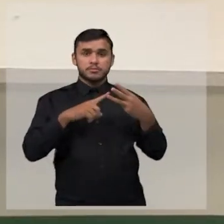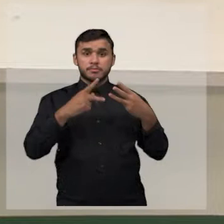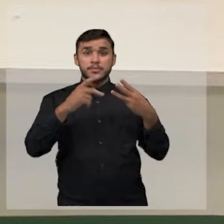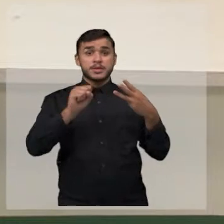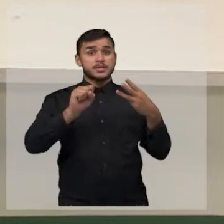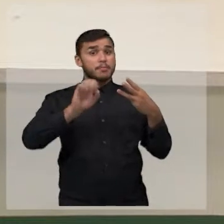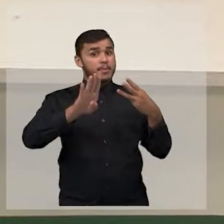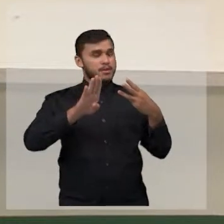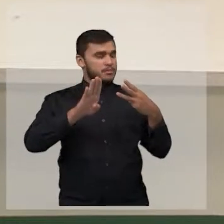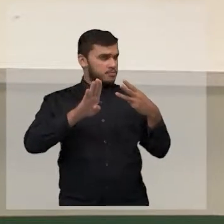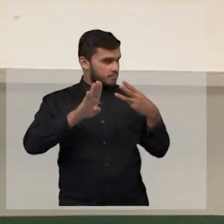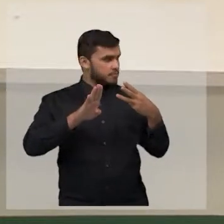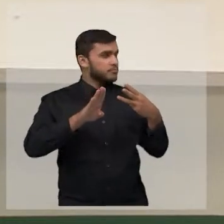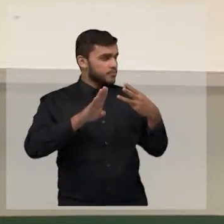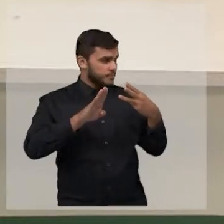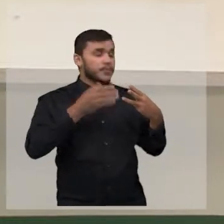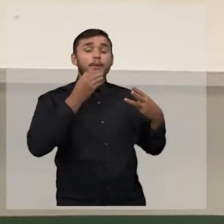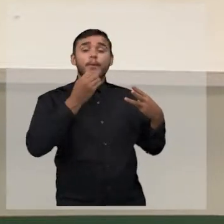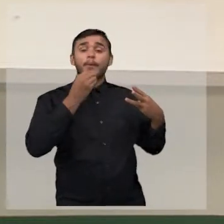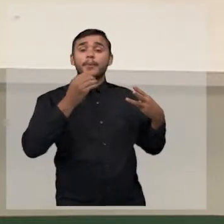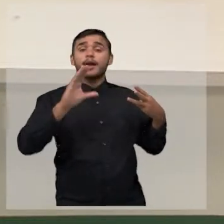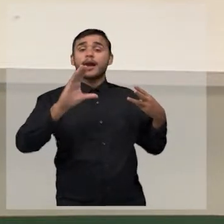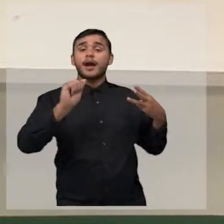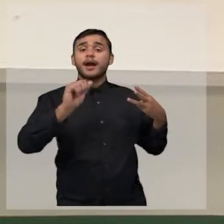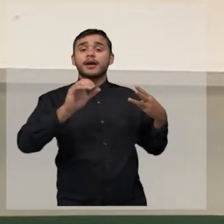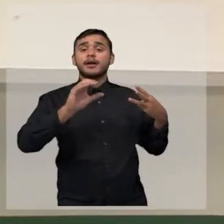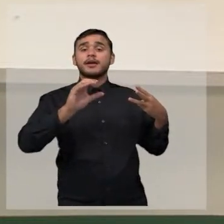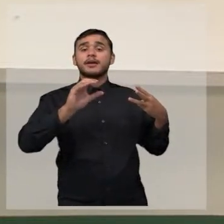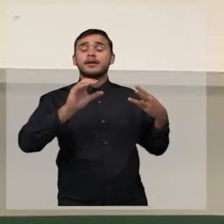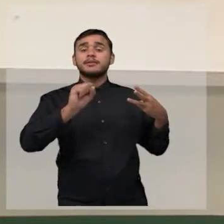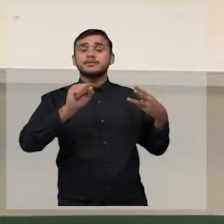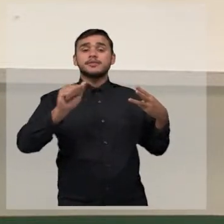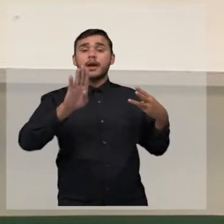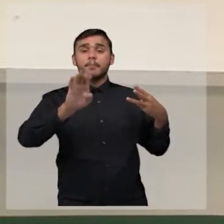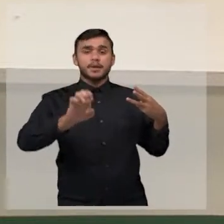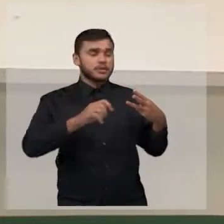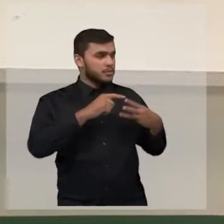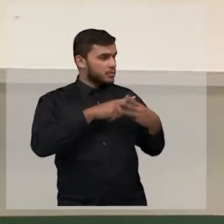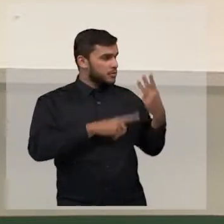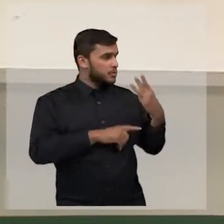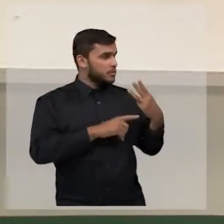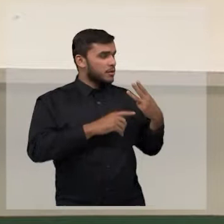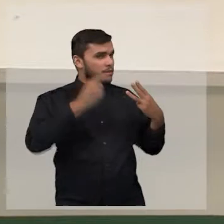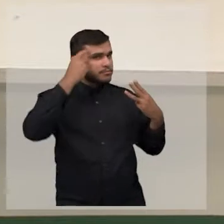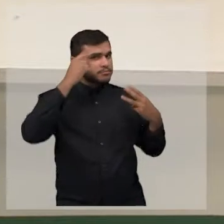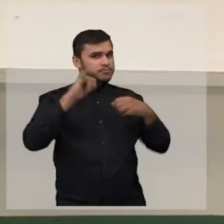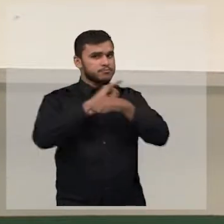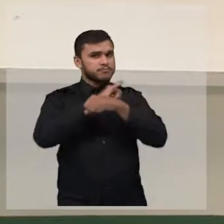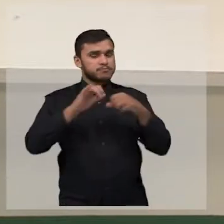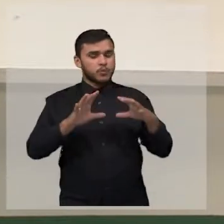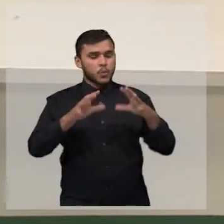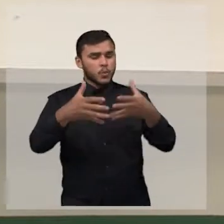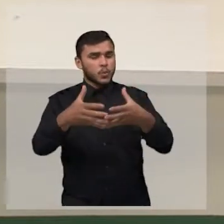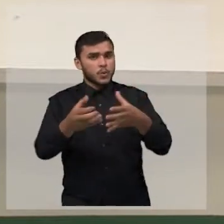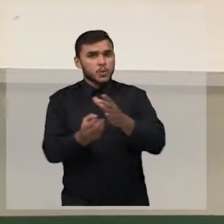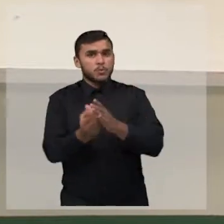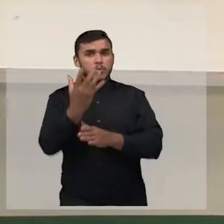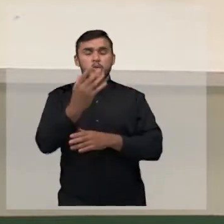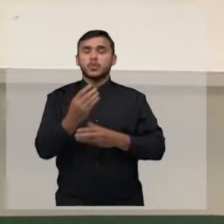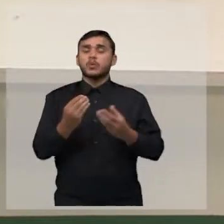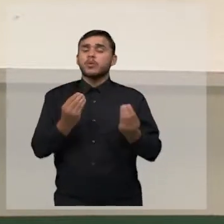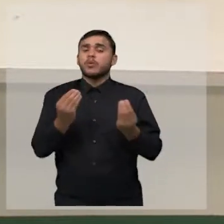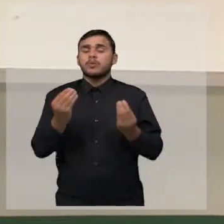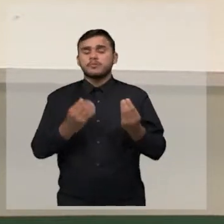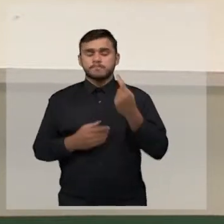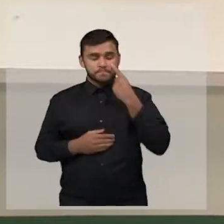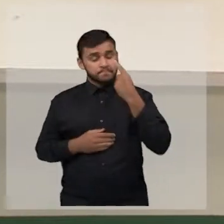Temos visto isso, né? É um caminho para a construção de um novo partido? É um novo partido. Por exemplo, esse partido,